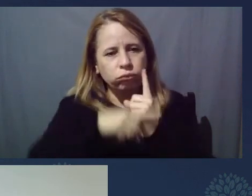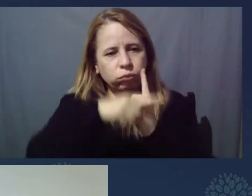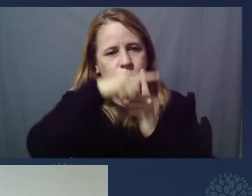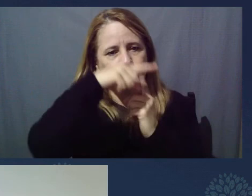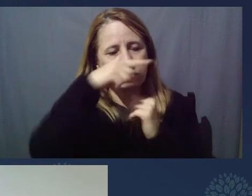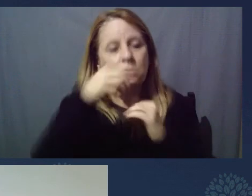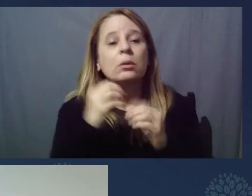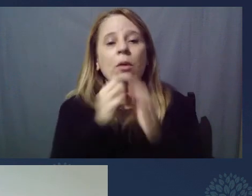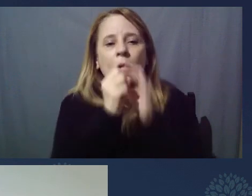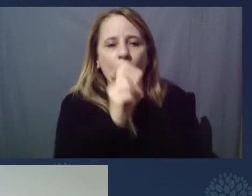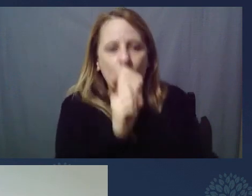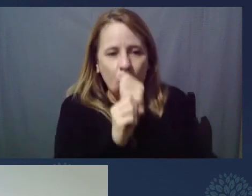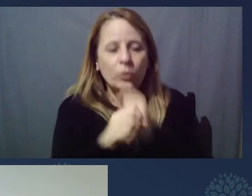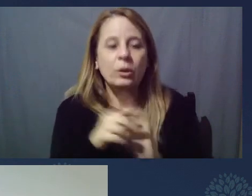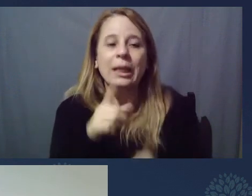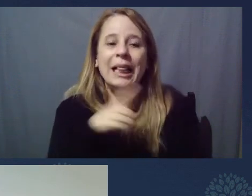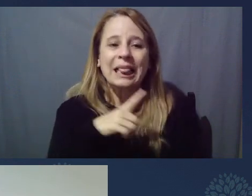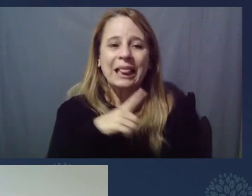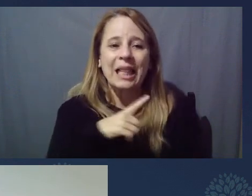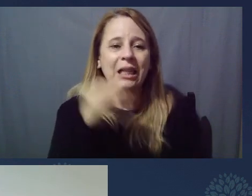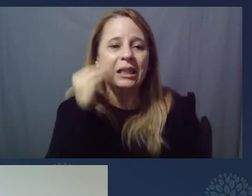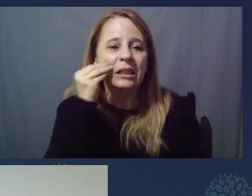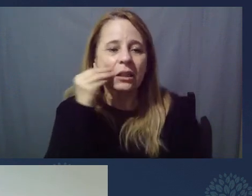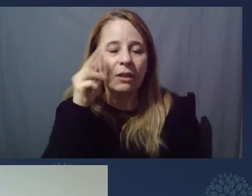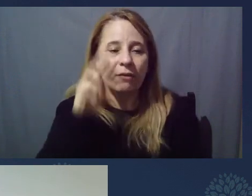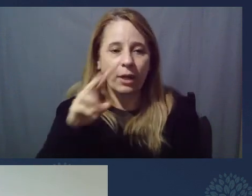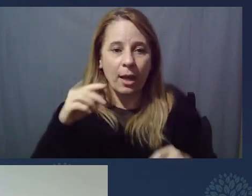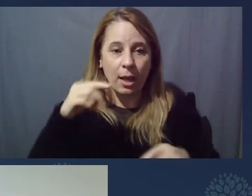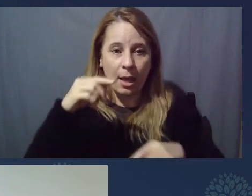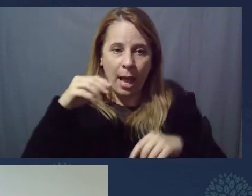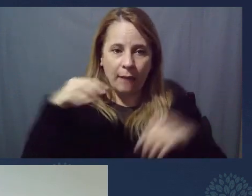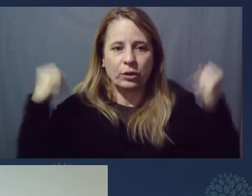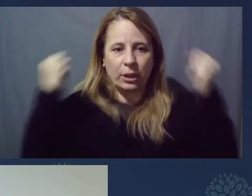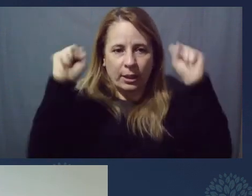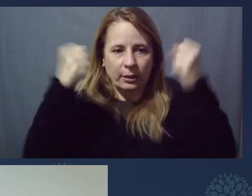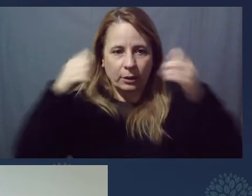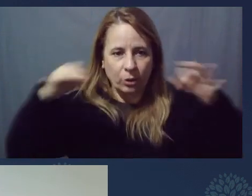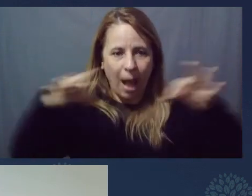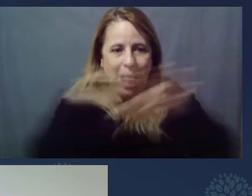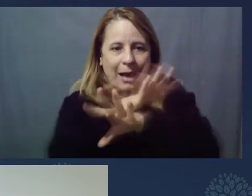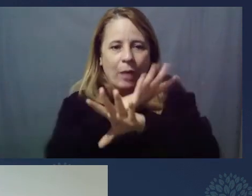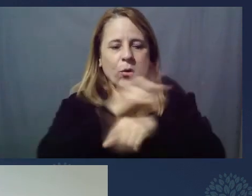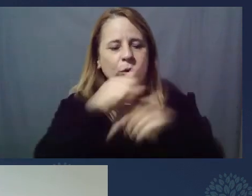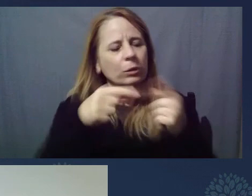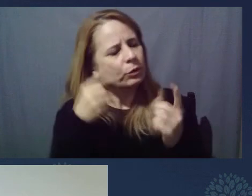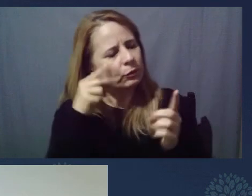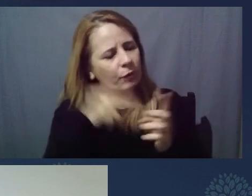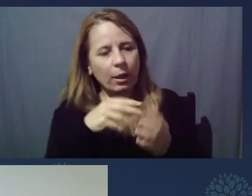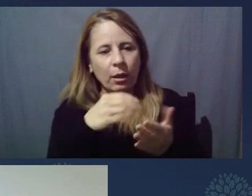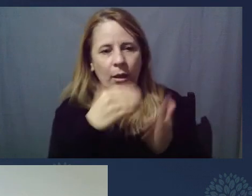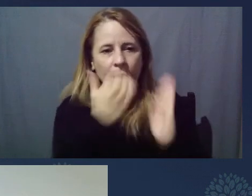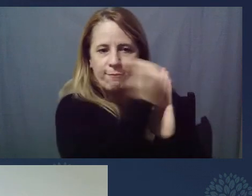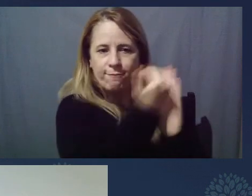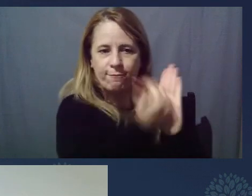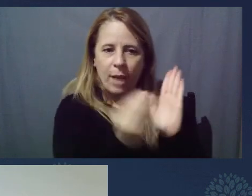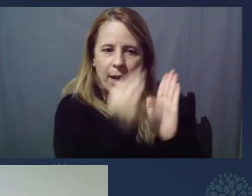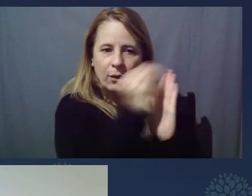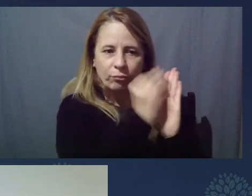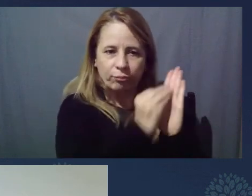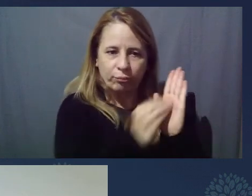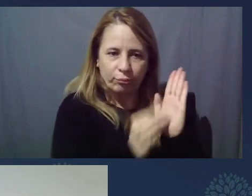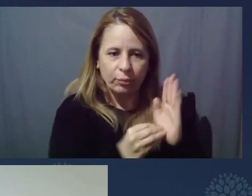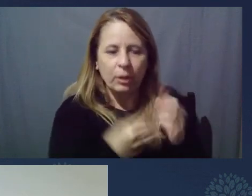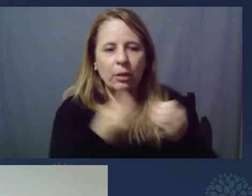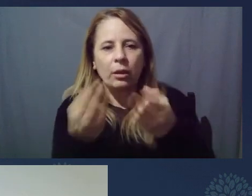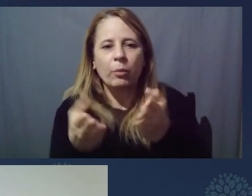ver se depois do exercício ele cai, ele não cai. Procure o seu médico, anote isso e talvez ele te ajude a